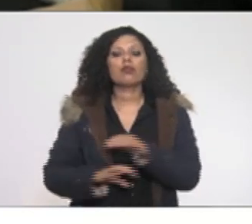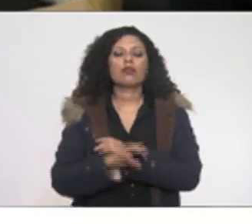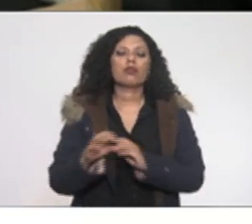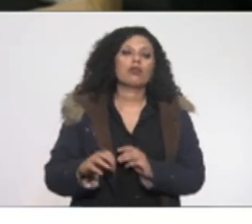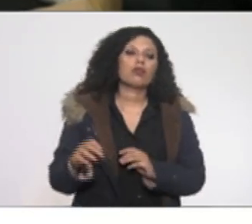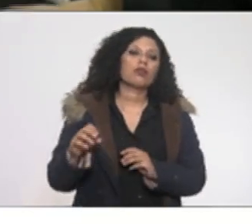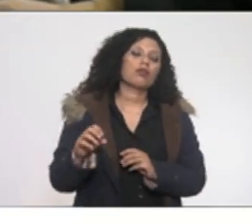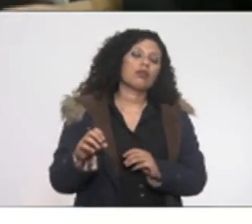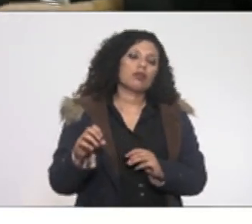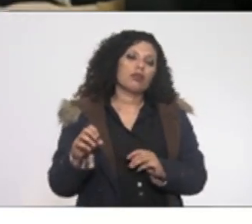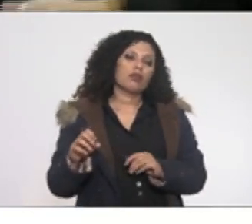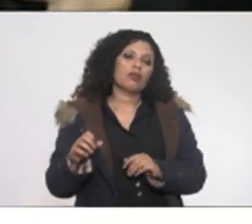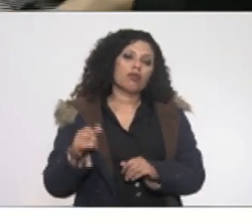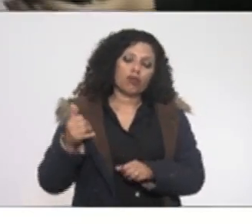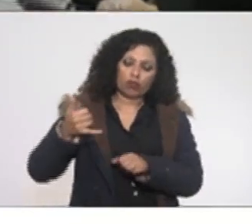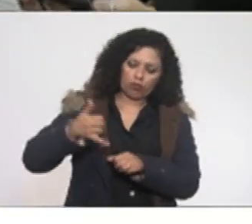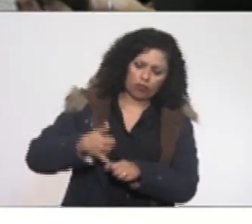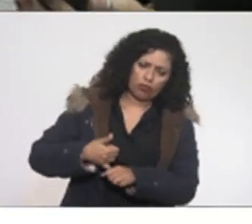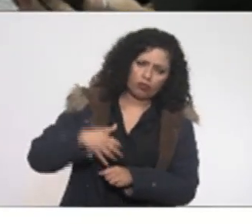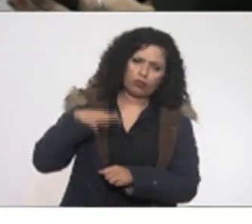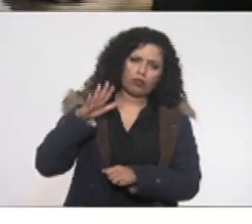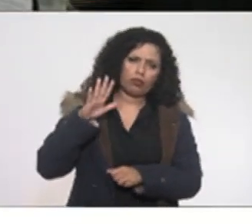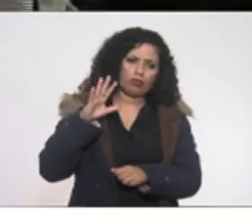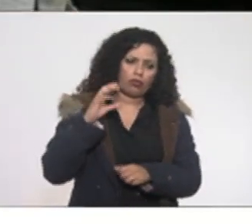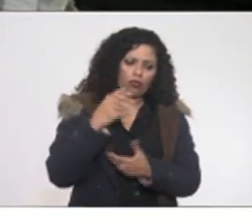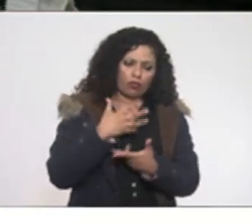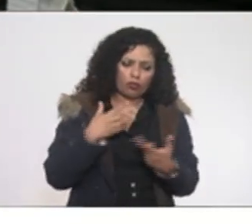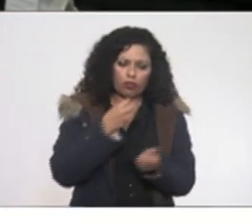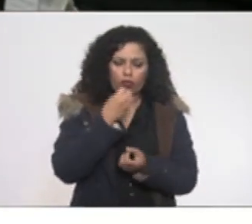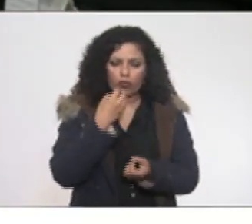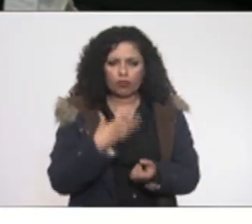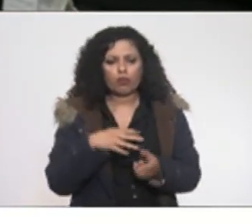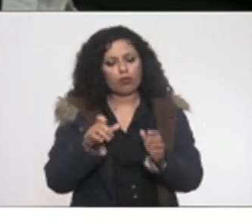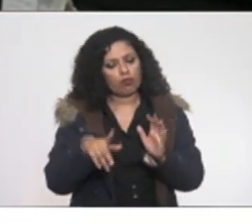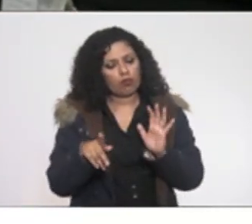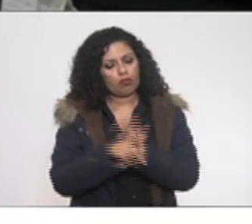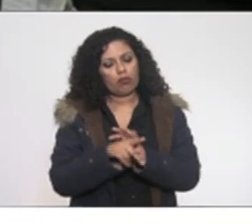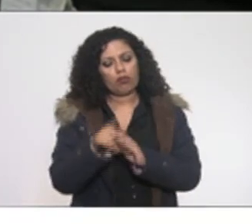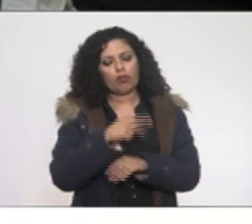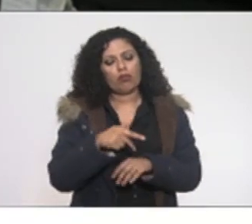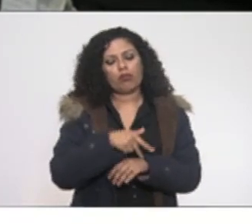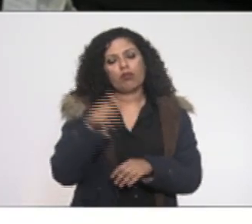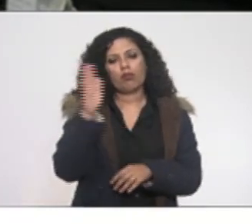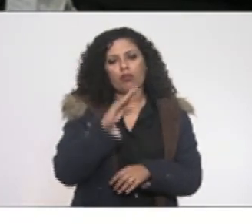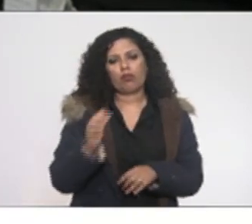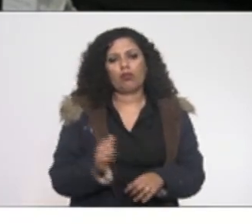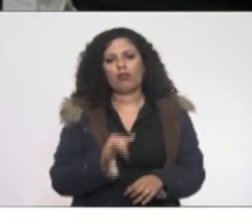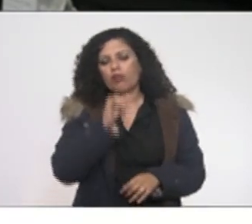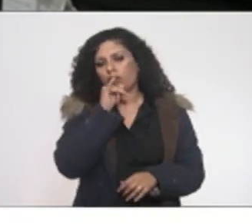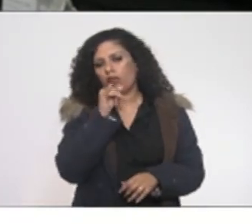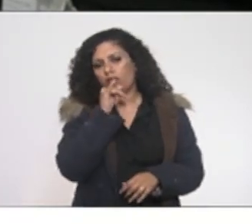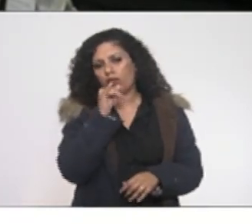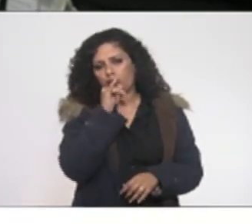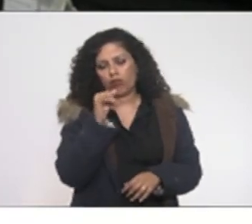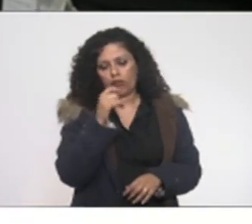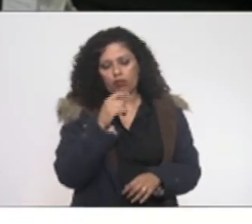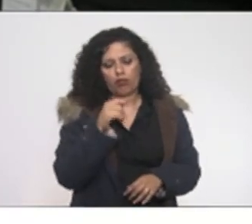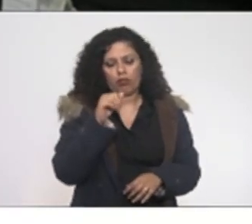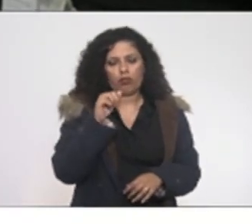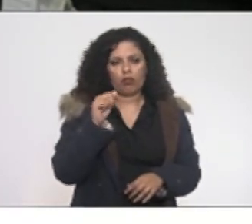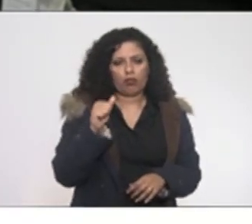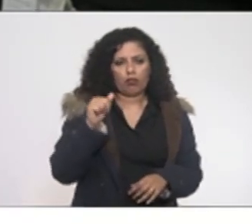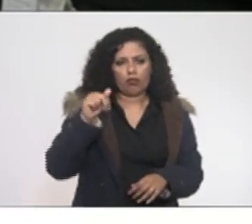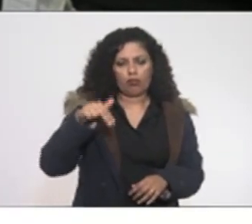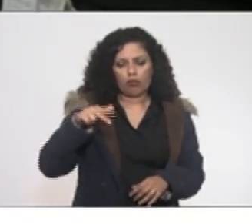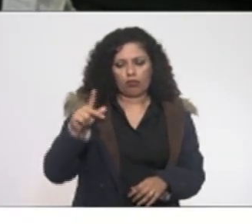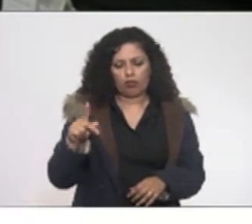paridade internacional, segundo ela, mas boa parte é produzido no país. A partir do momento que a gente tenha, e a gente lá na ANP acha que